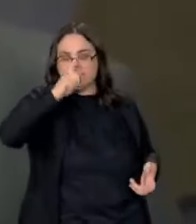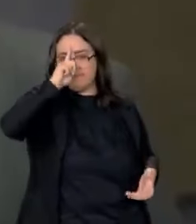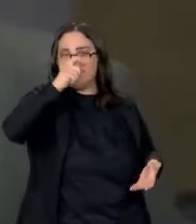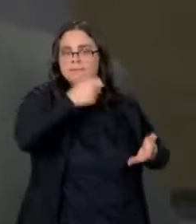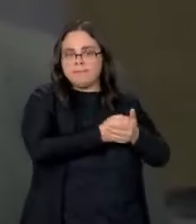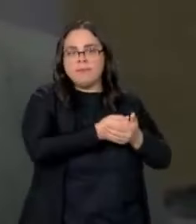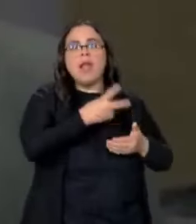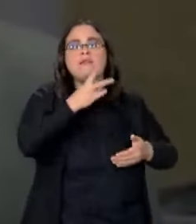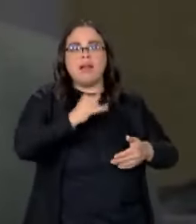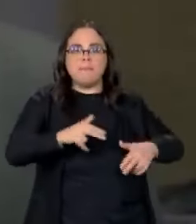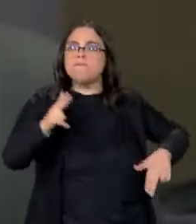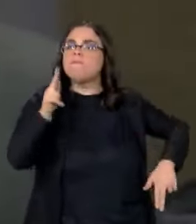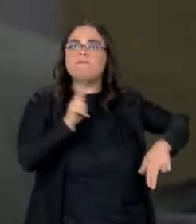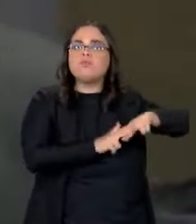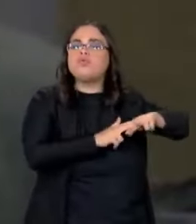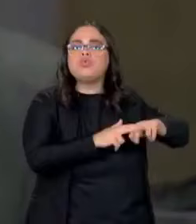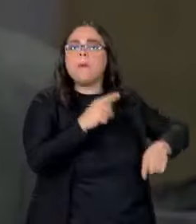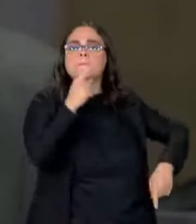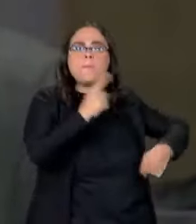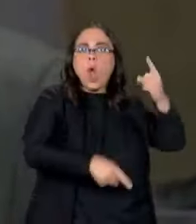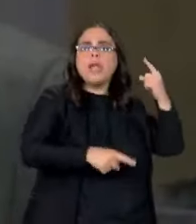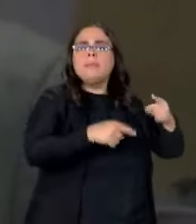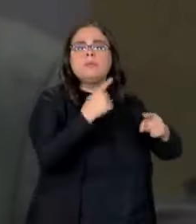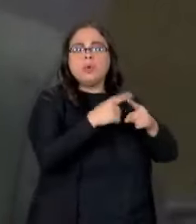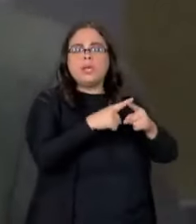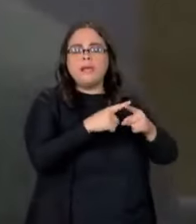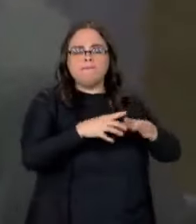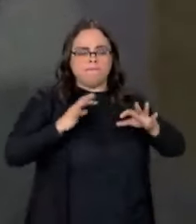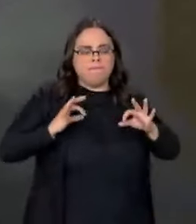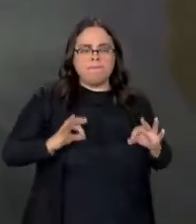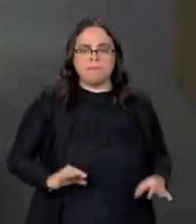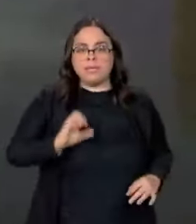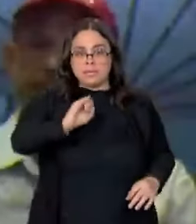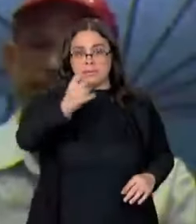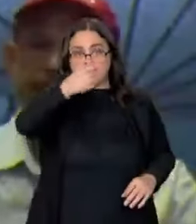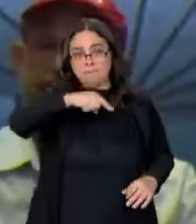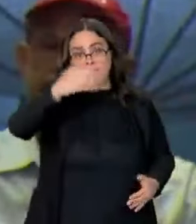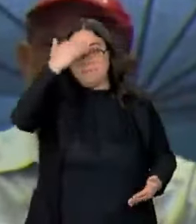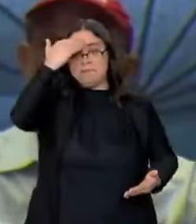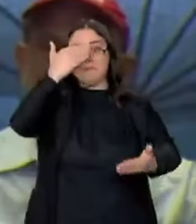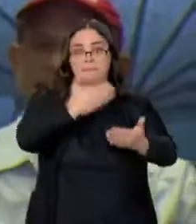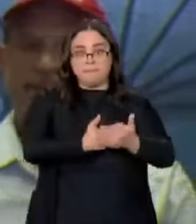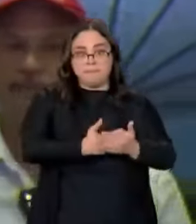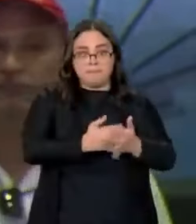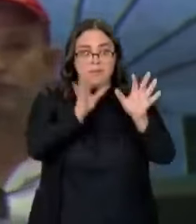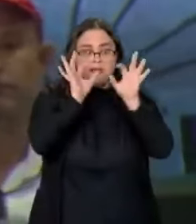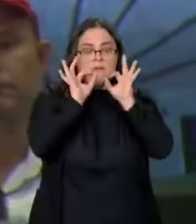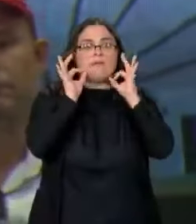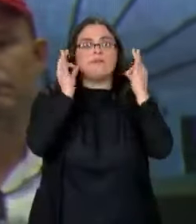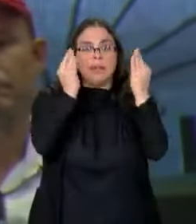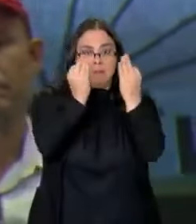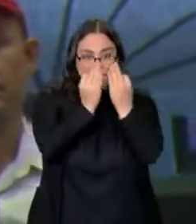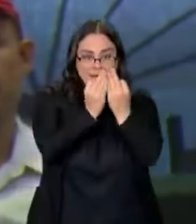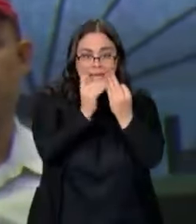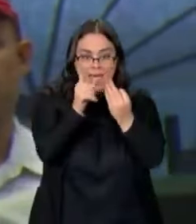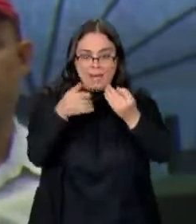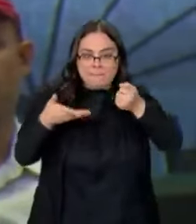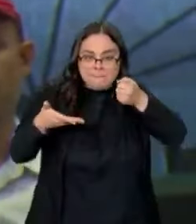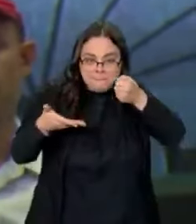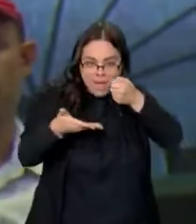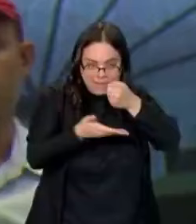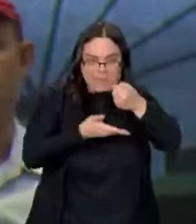eu ia vetar por uma questão de princípio. Se a gente acredita que a família é a